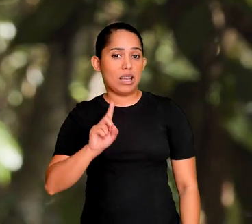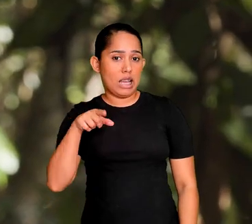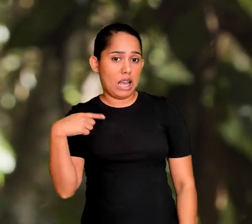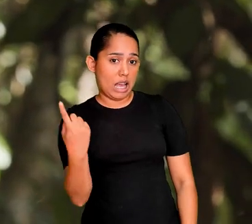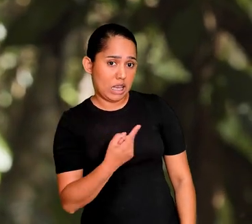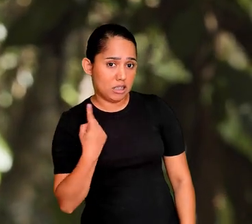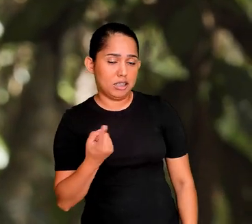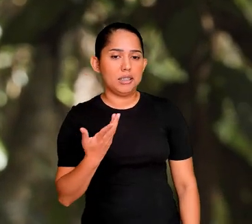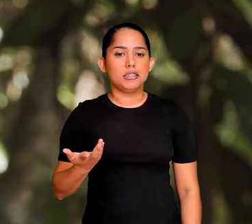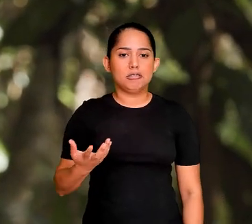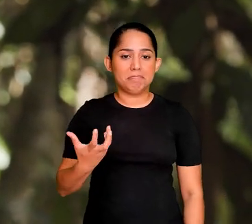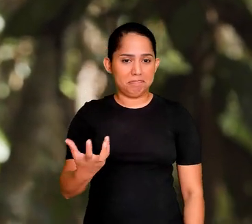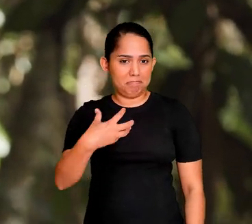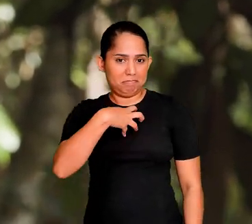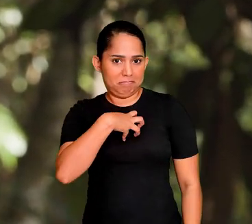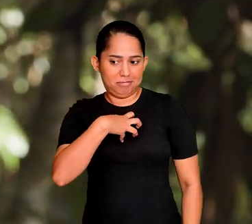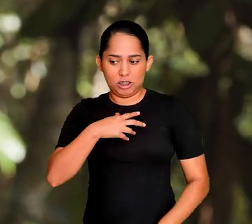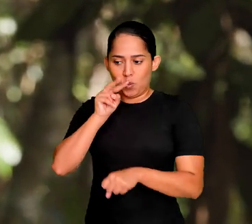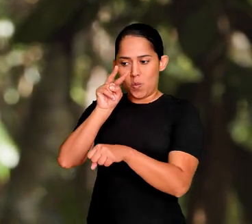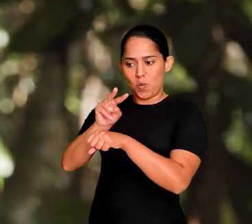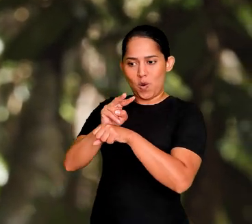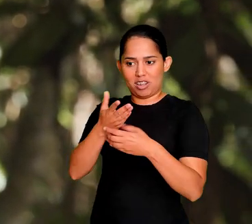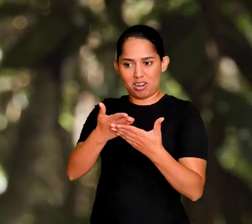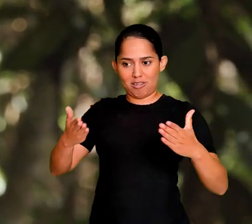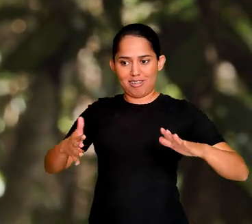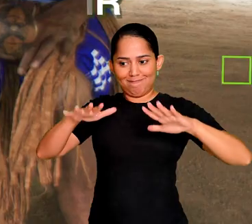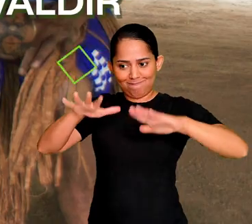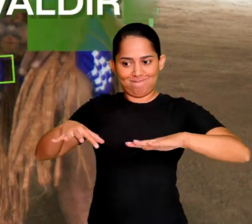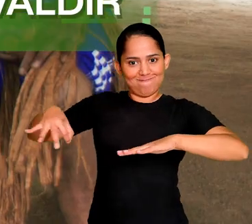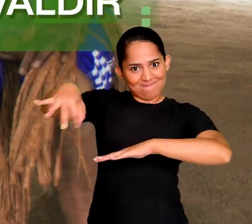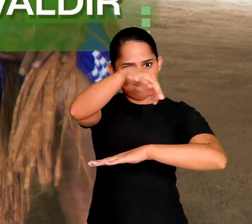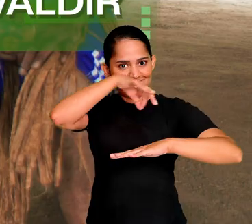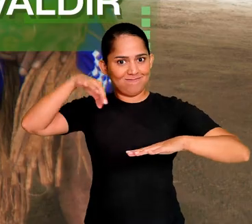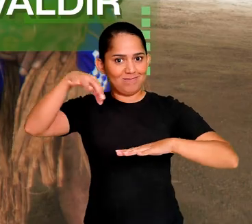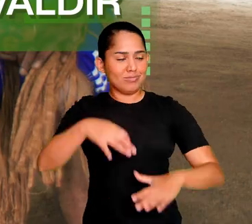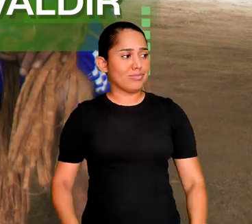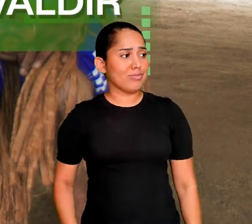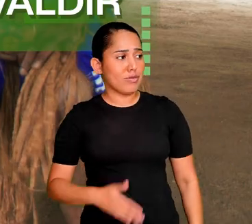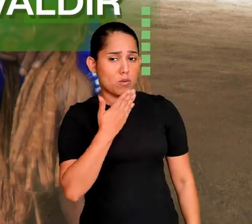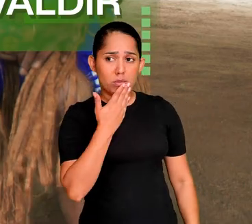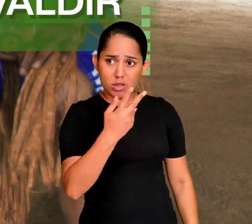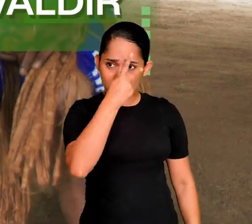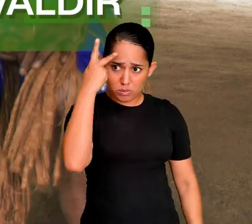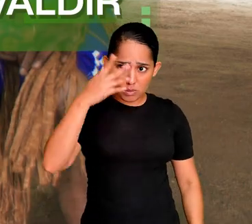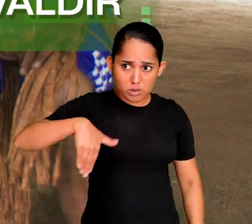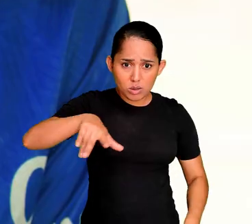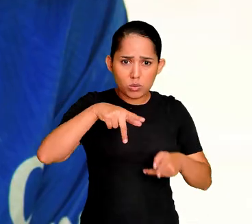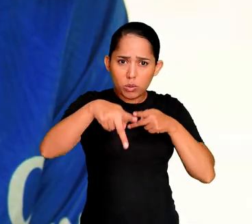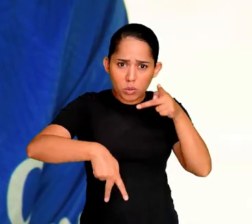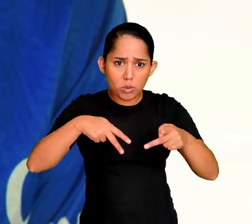A gente se sente como guardiões desse santuário, né? O que eu sempre peço, né, é que o povo respeite a natureza,